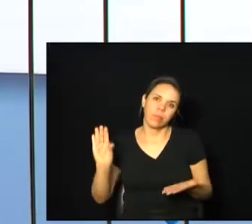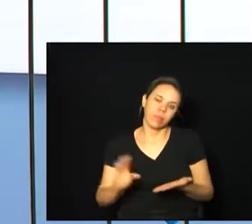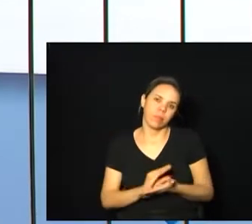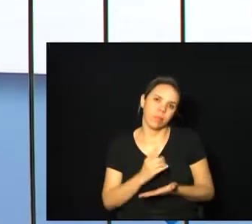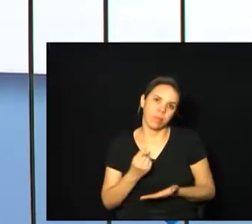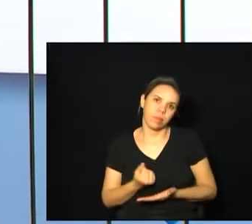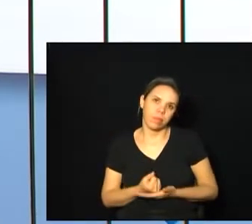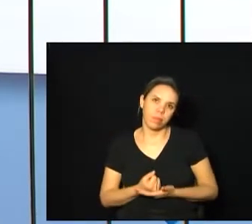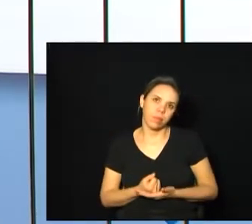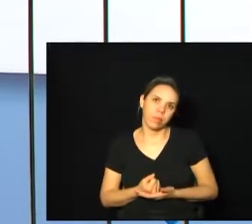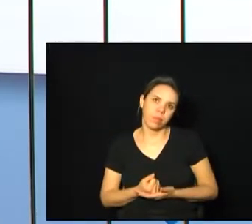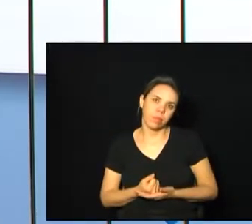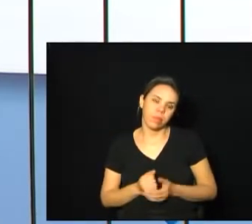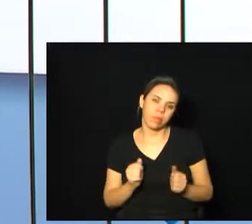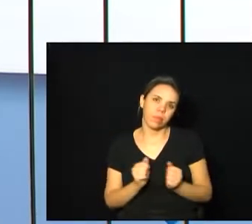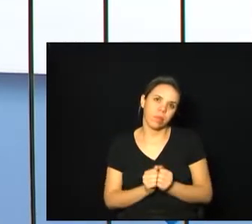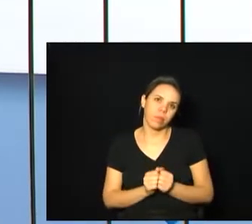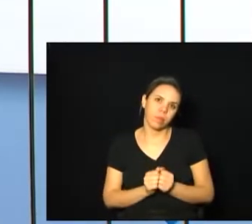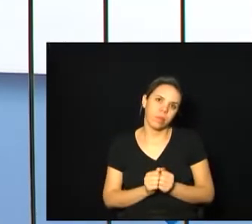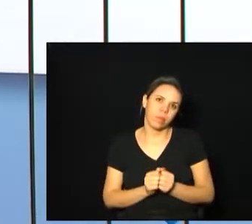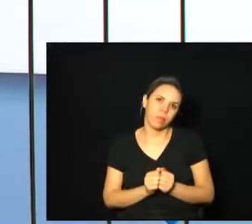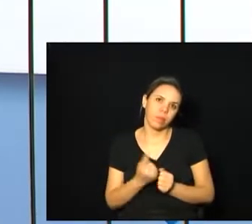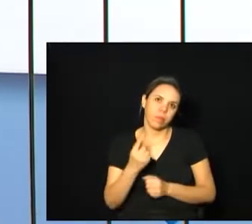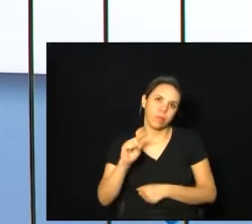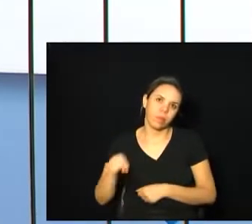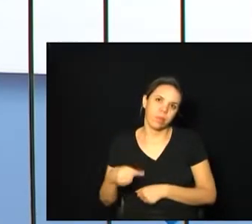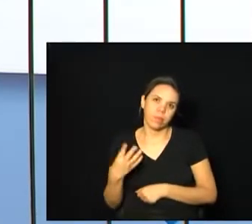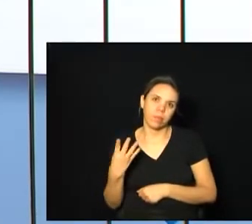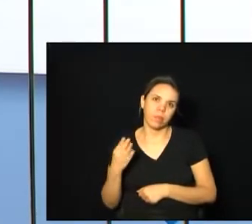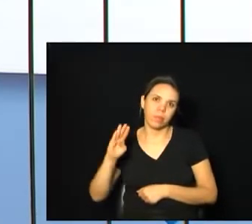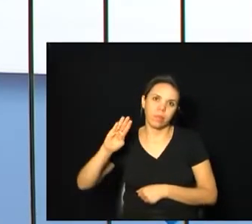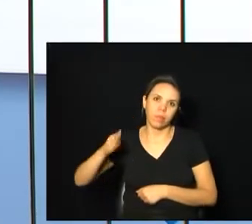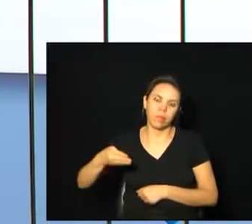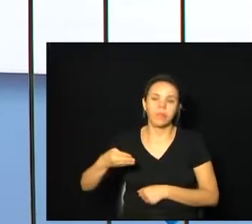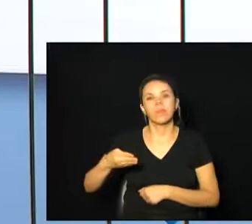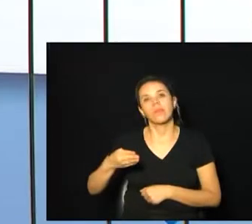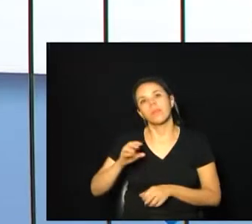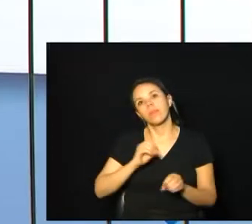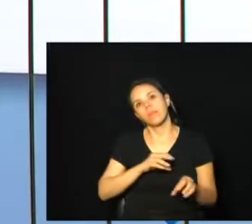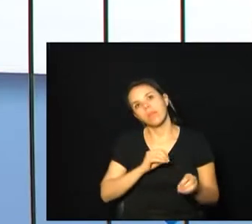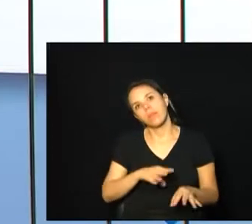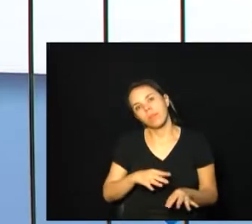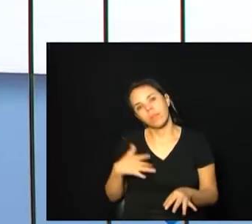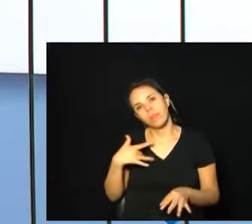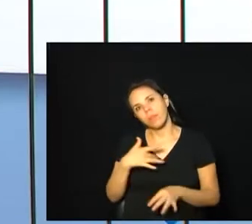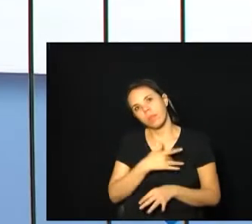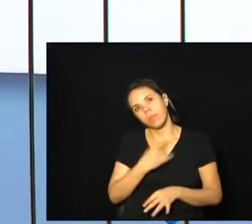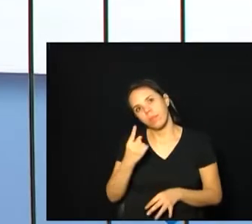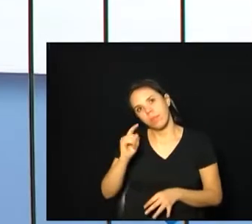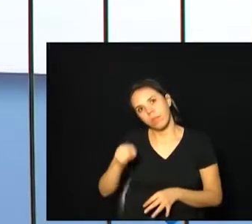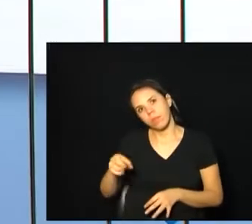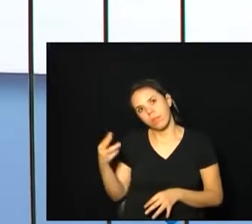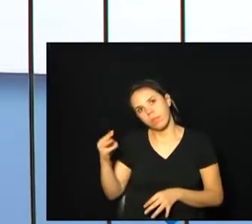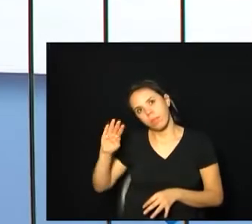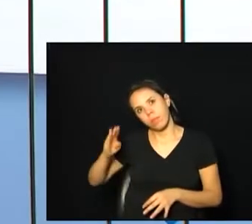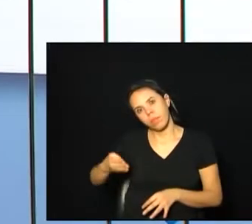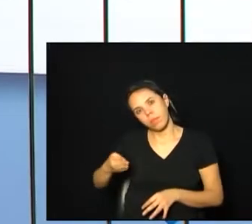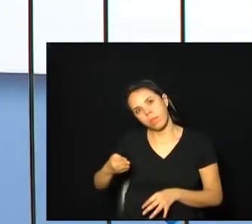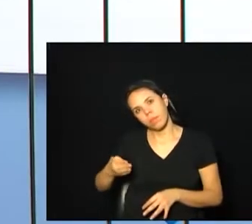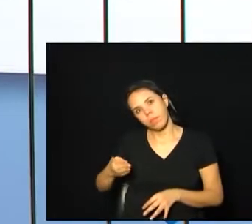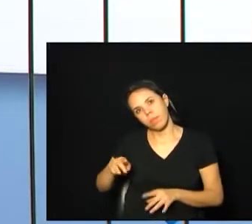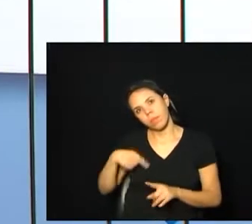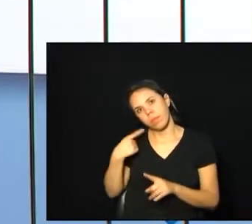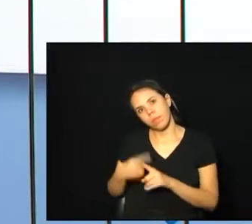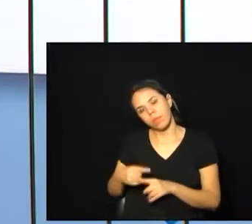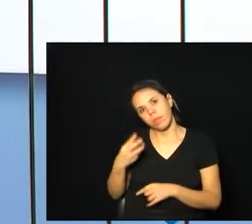orçamento. Juntas, é 1,4 bilhão para a educação, a saúde 1,3 bilhão, além de